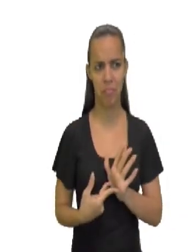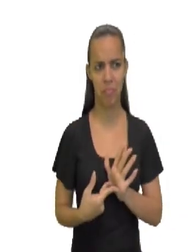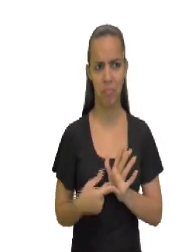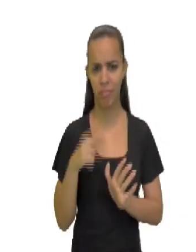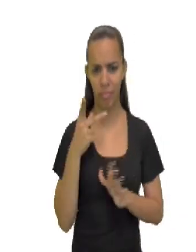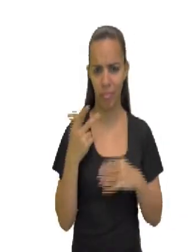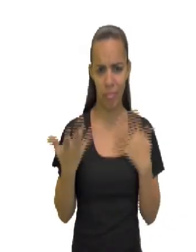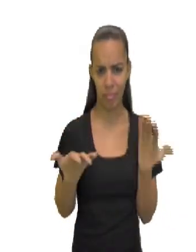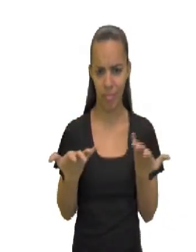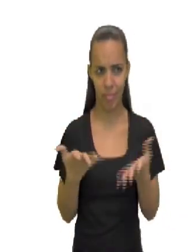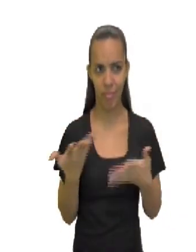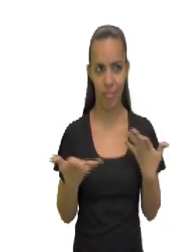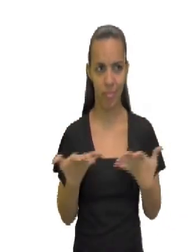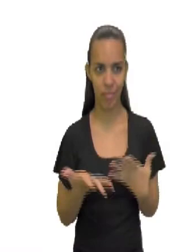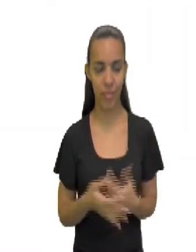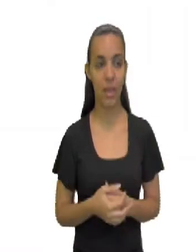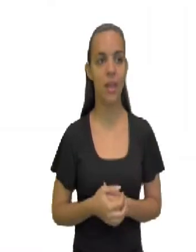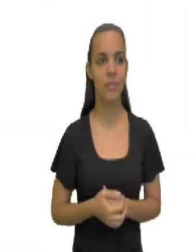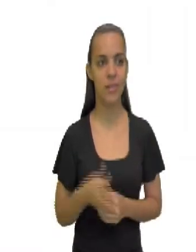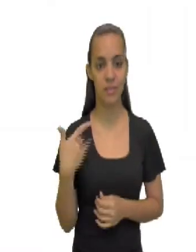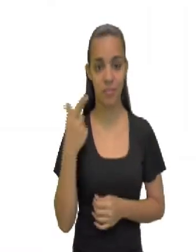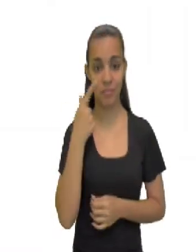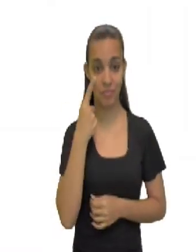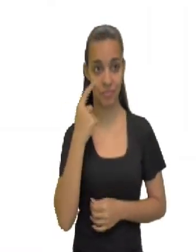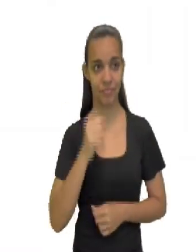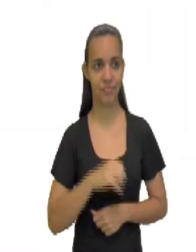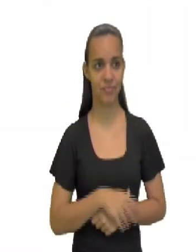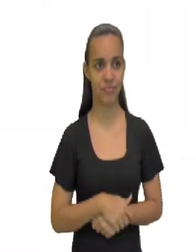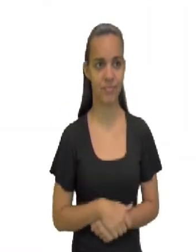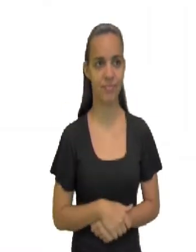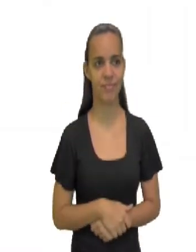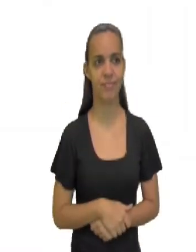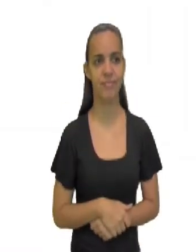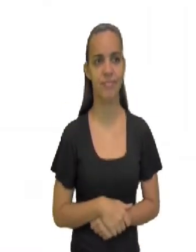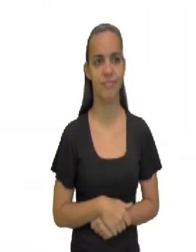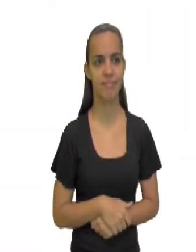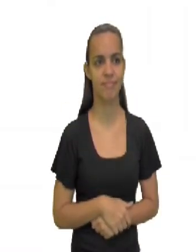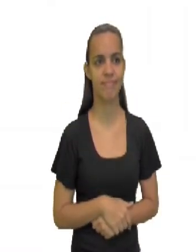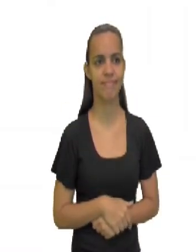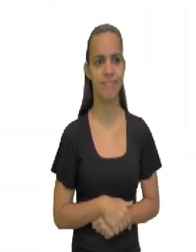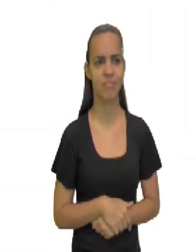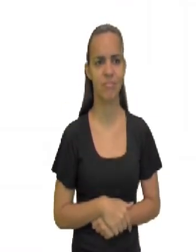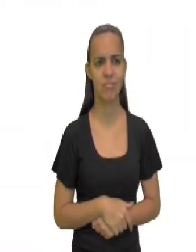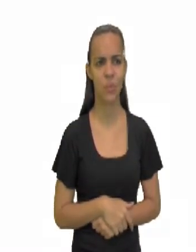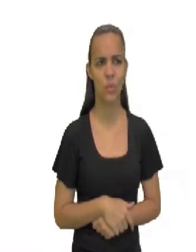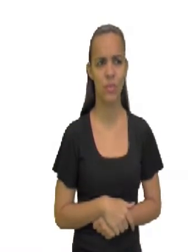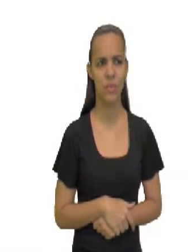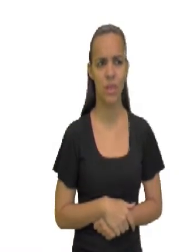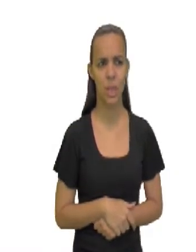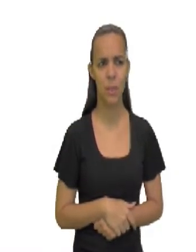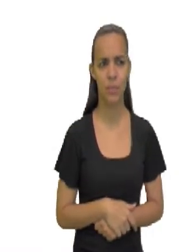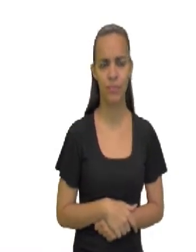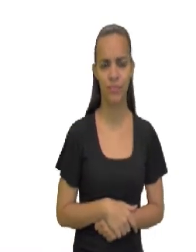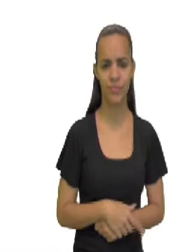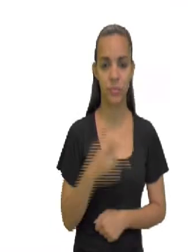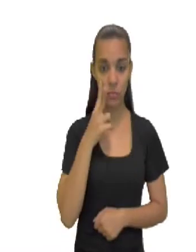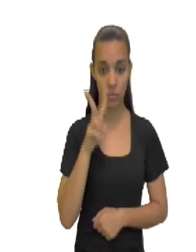mim em latim, outra língua. E aí? Vamos ver ainda um pouco mais profundo o que significa? Leia junto